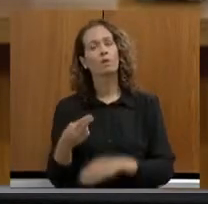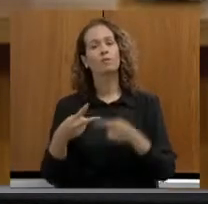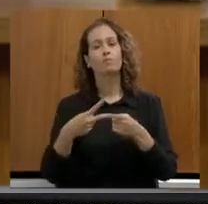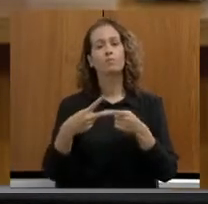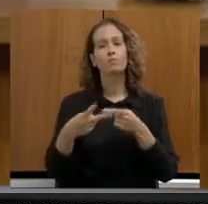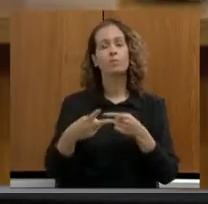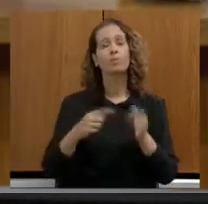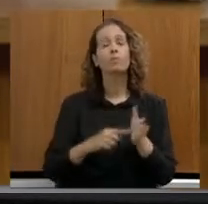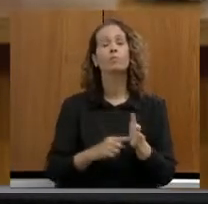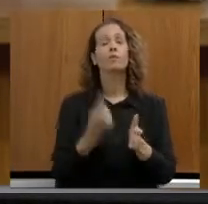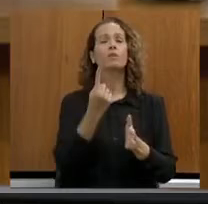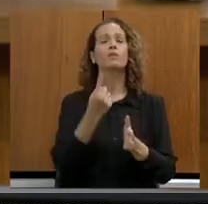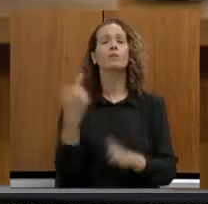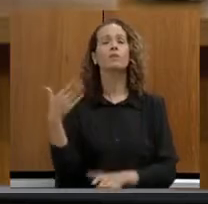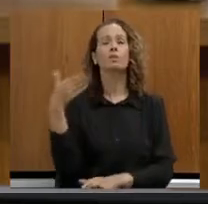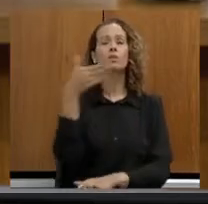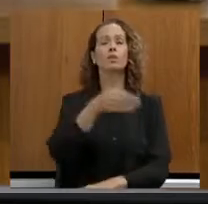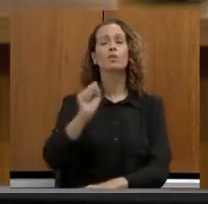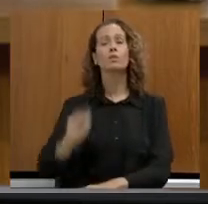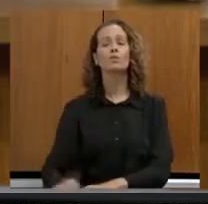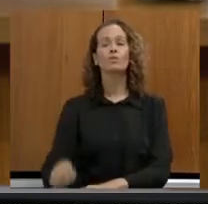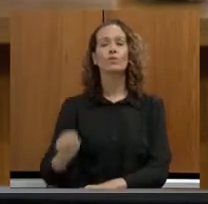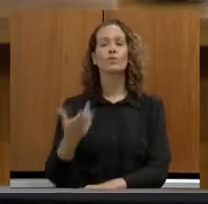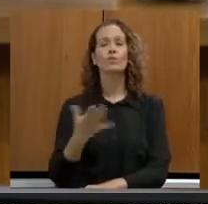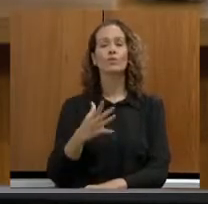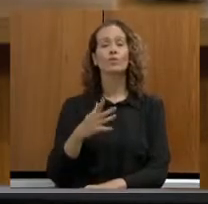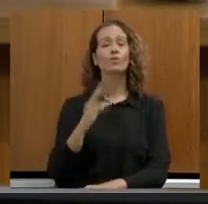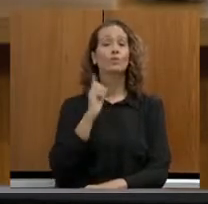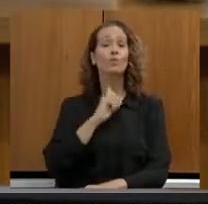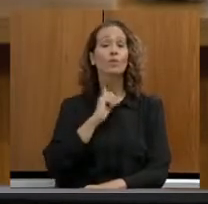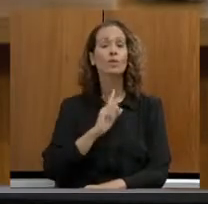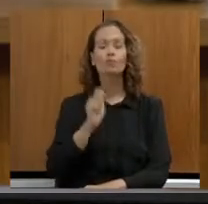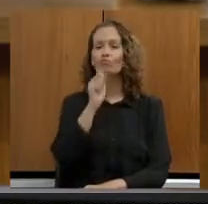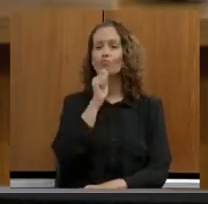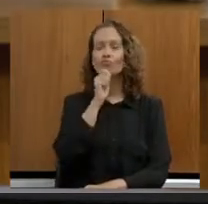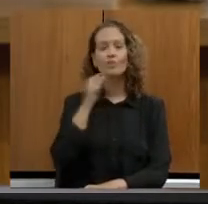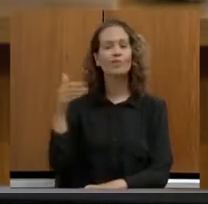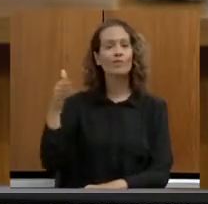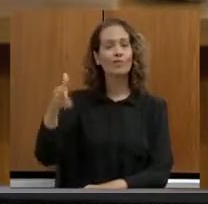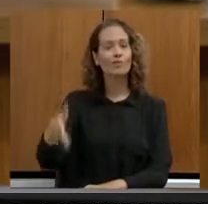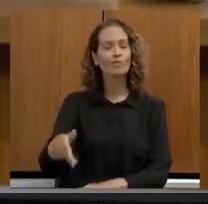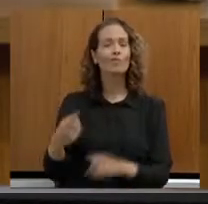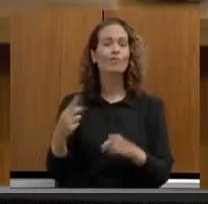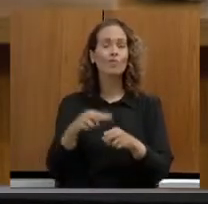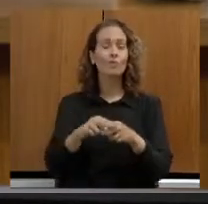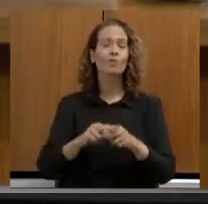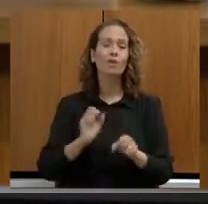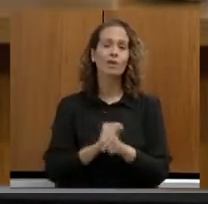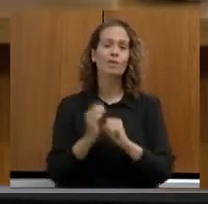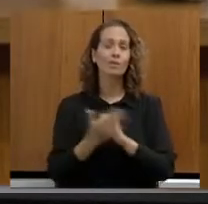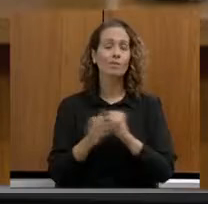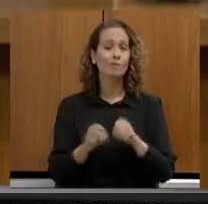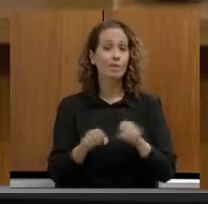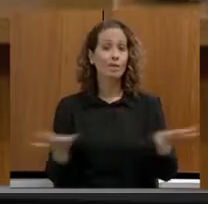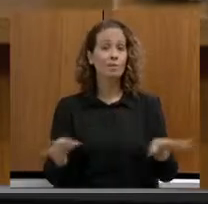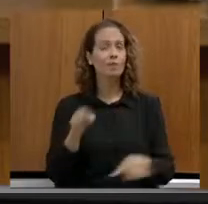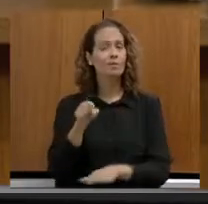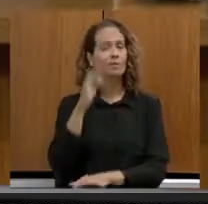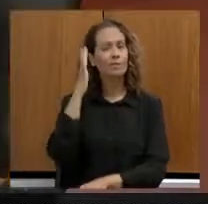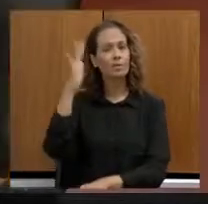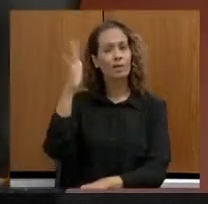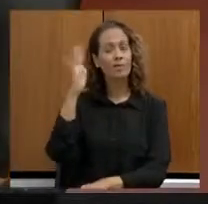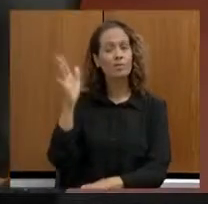Deputado eu tô indo pela primeira vez ao sul de Minas que eu ainda não fui ainda não tinha conseguido ir por causa da pandemia a senhora imagina